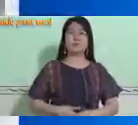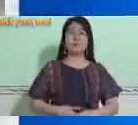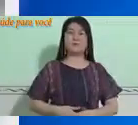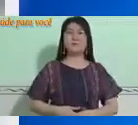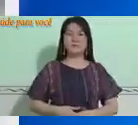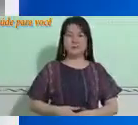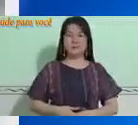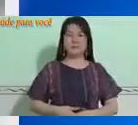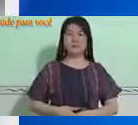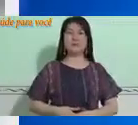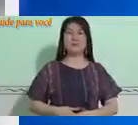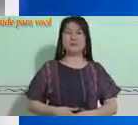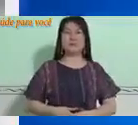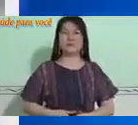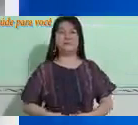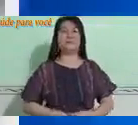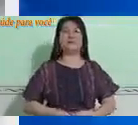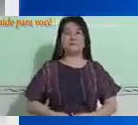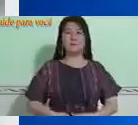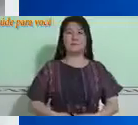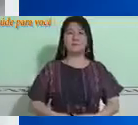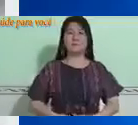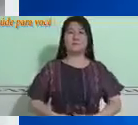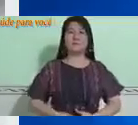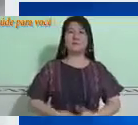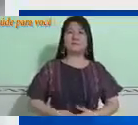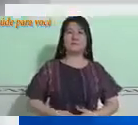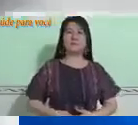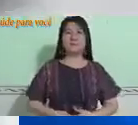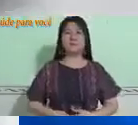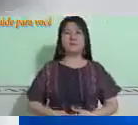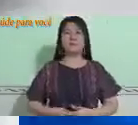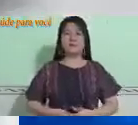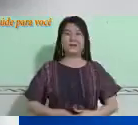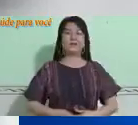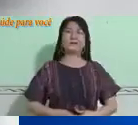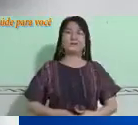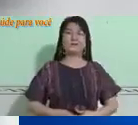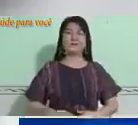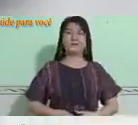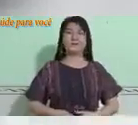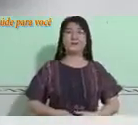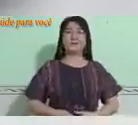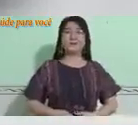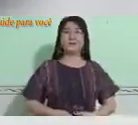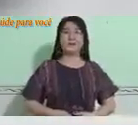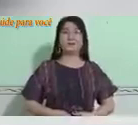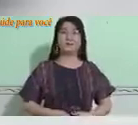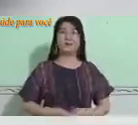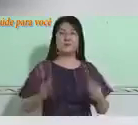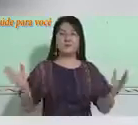O que fazer? Dois pontos. Normalmente é preciso fazer uma pequena cirurgia no hospital para colocar o intestino no local